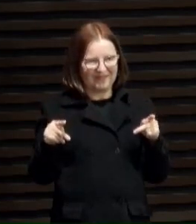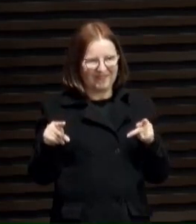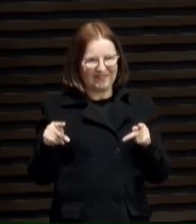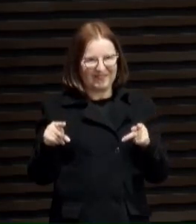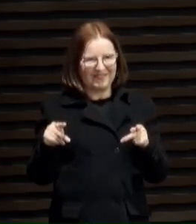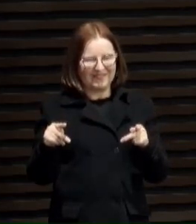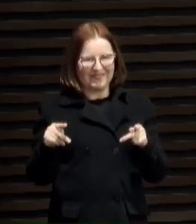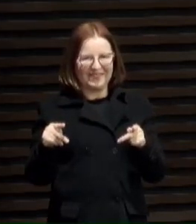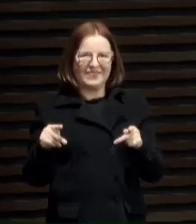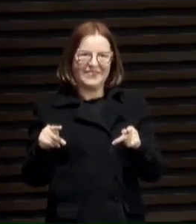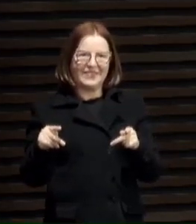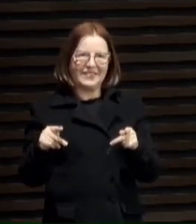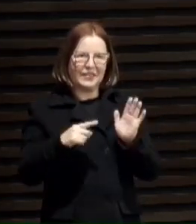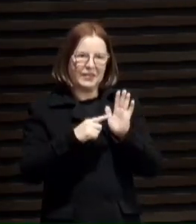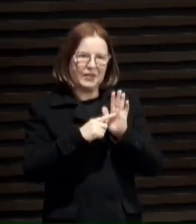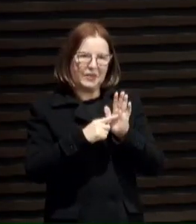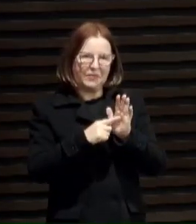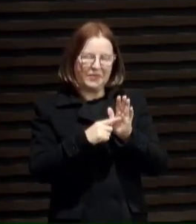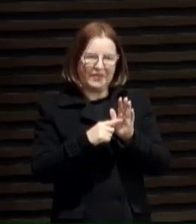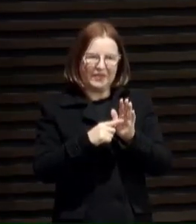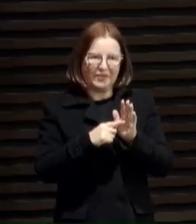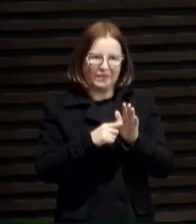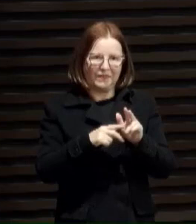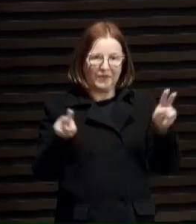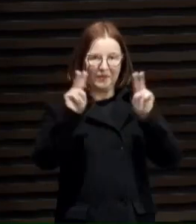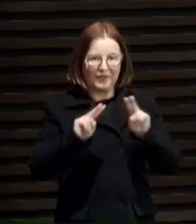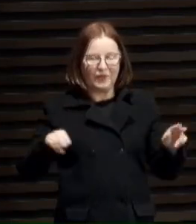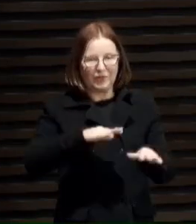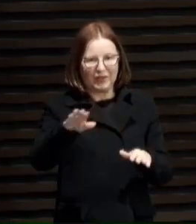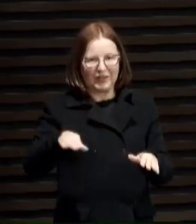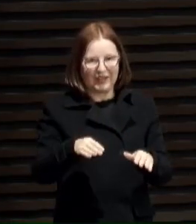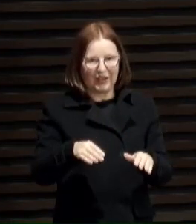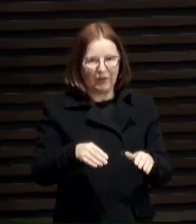um panorama geral do livro de Malaquias.